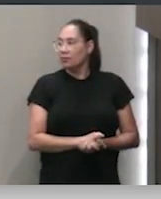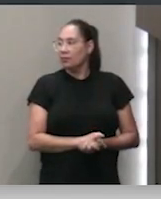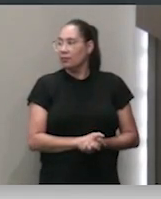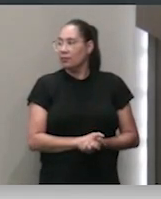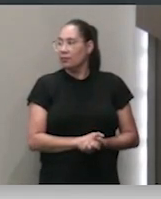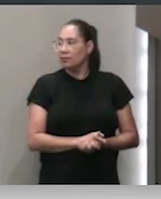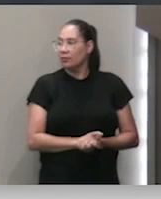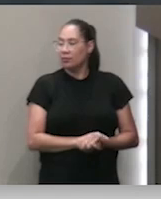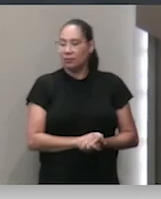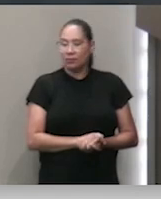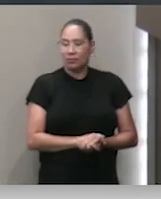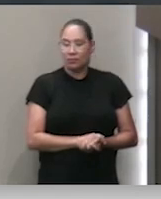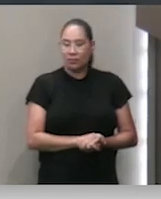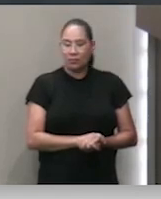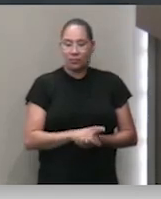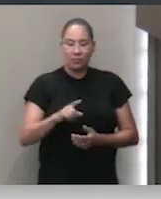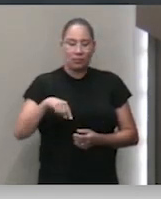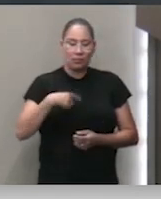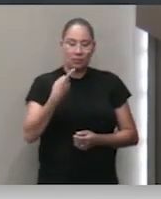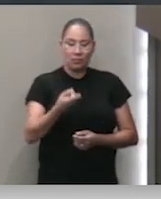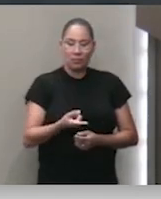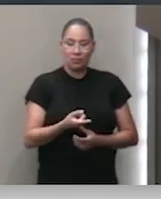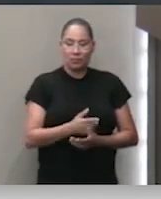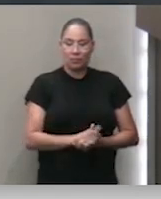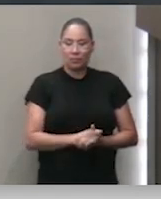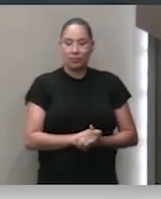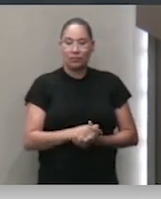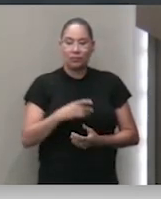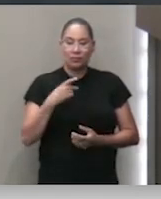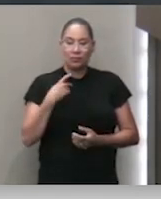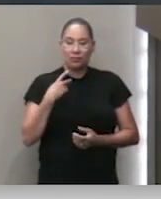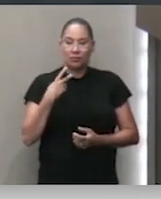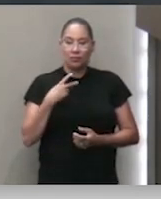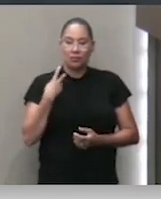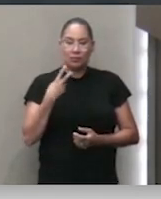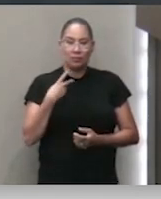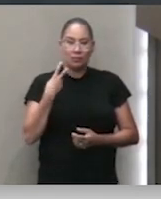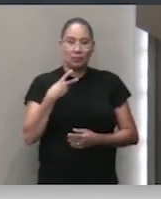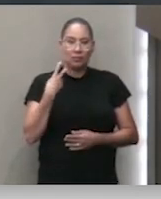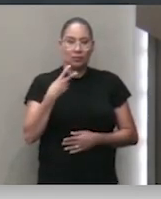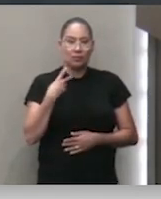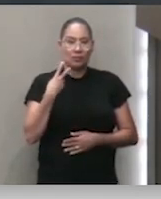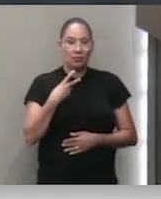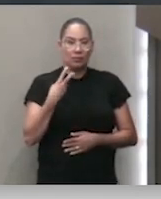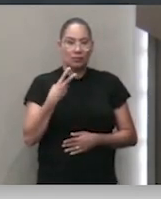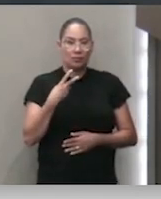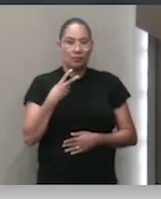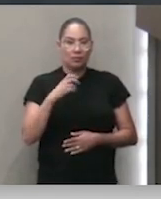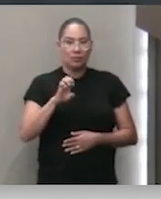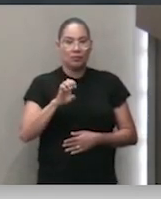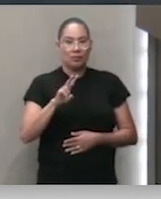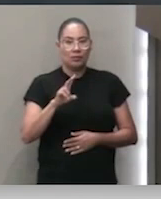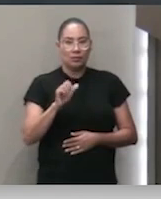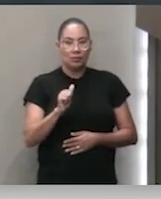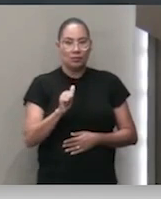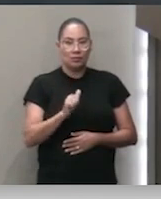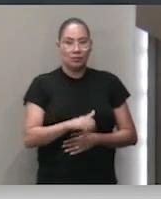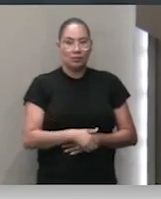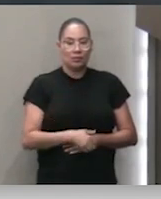FECAR? Próximo inscrito, vereadora... Não, Wando dos Santos Meirelles já foi. Vereadora...